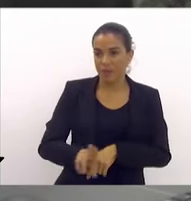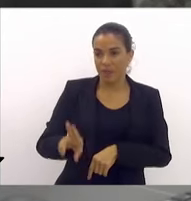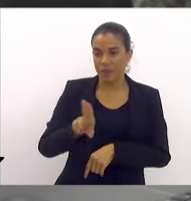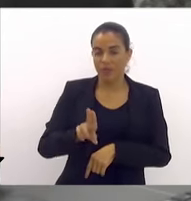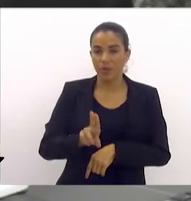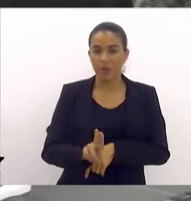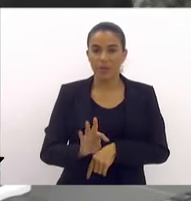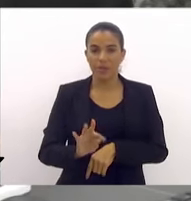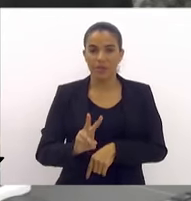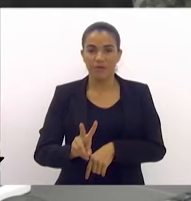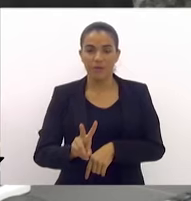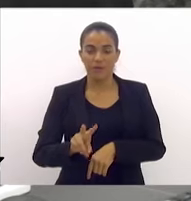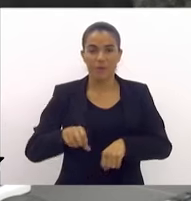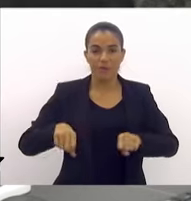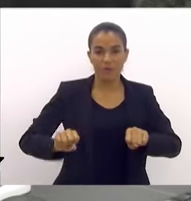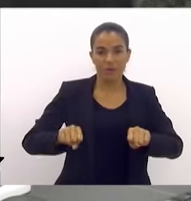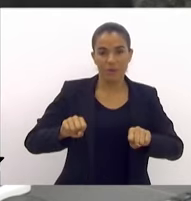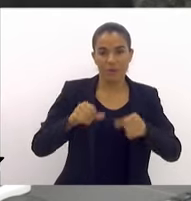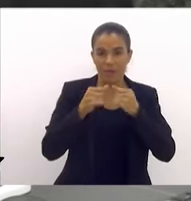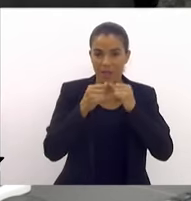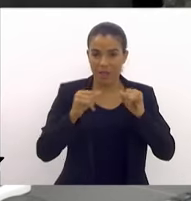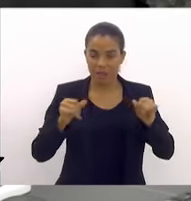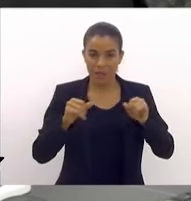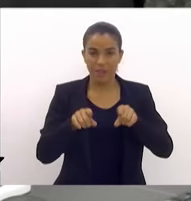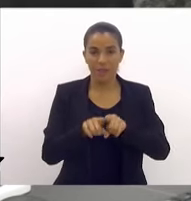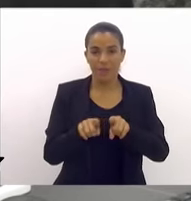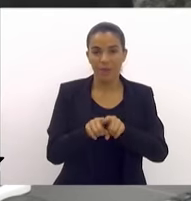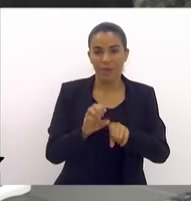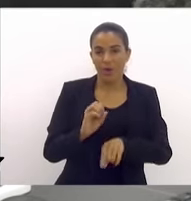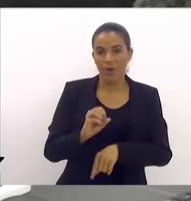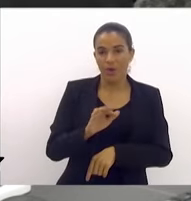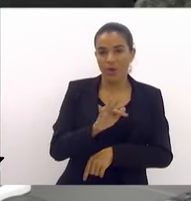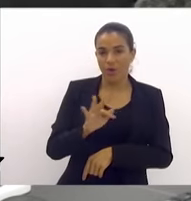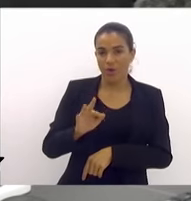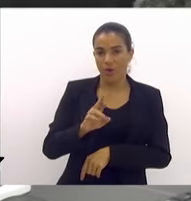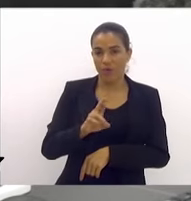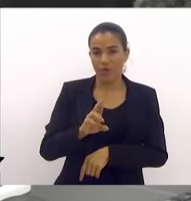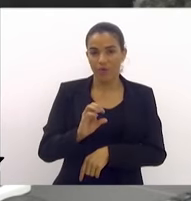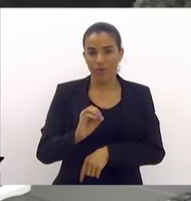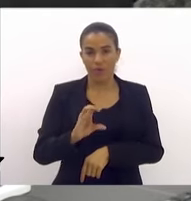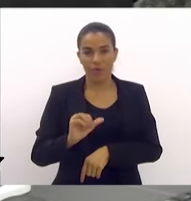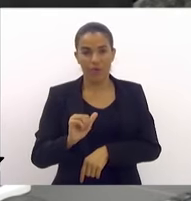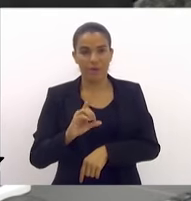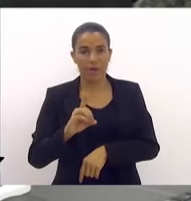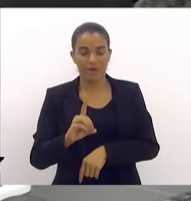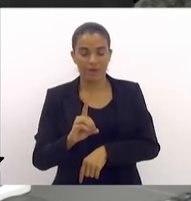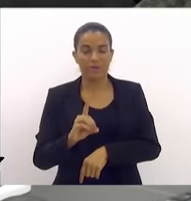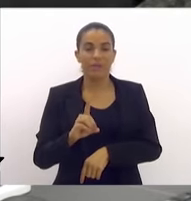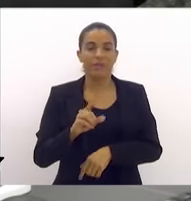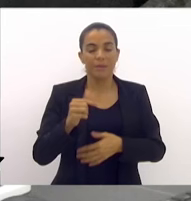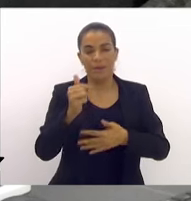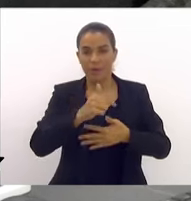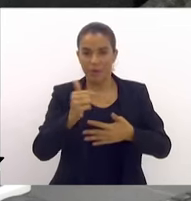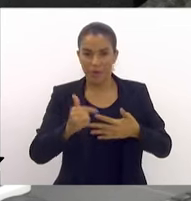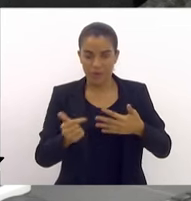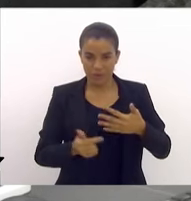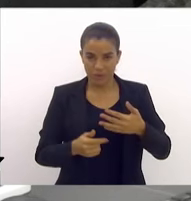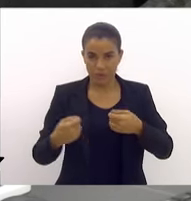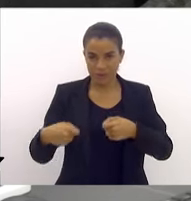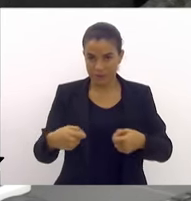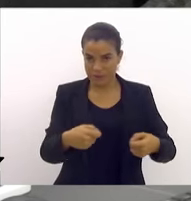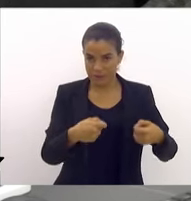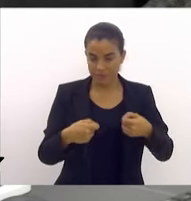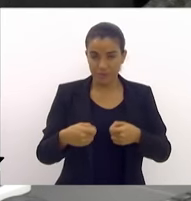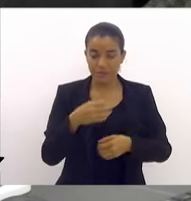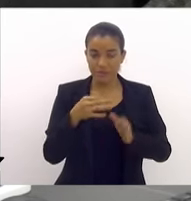UTV, motocicletas elétricas, scooters e off-road no estado do Rio de Janeiro e dá outras providências. O parecer